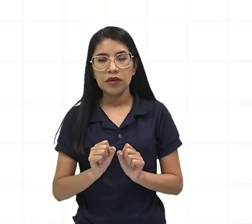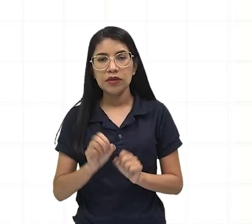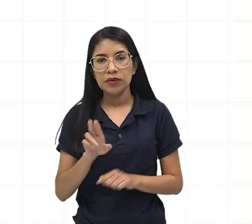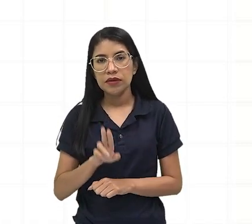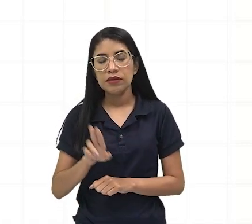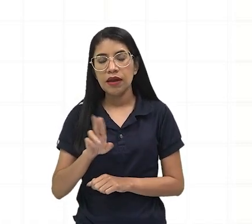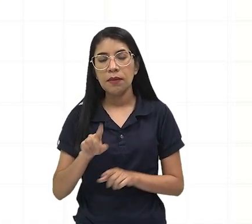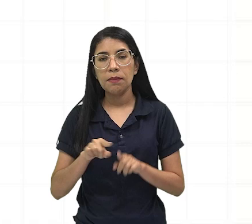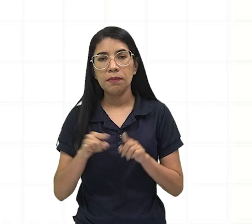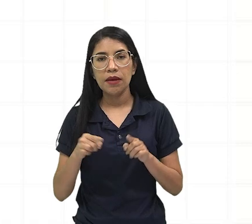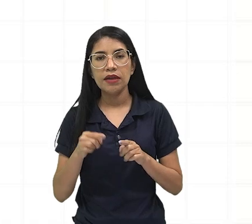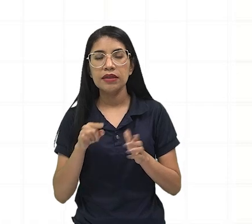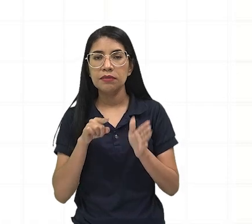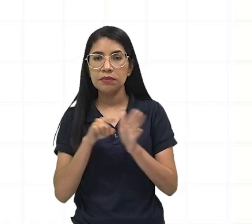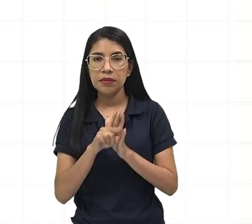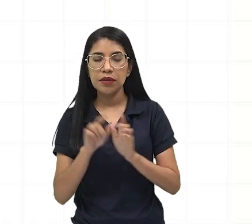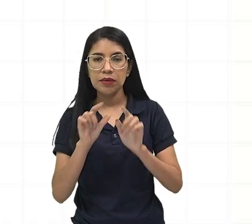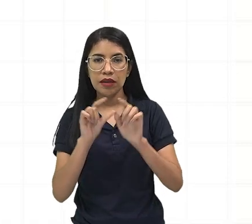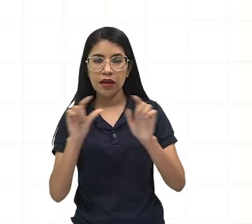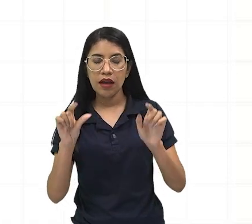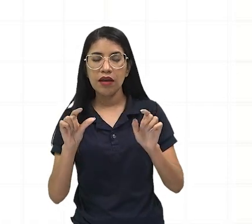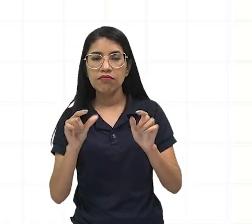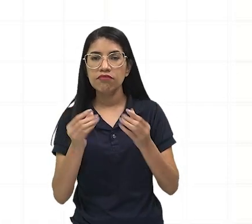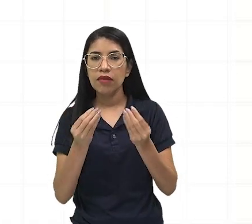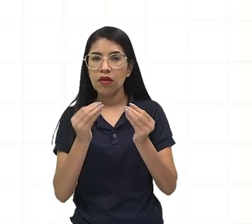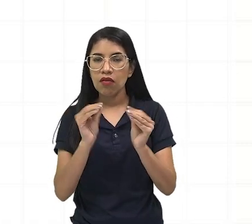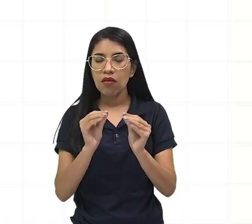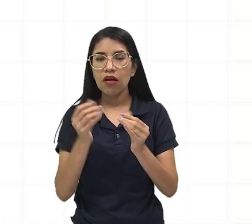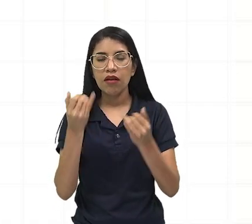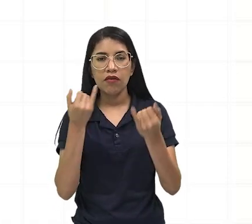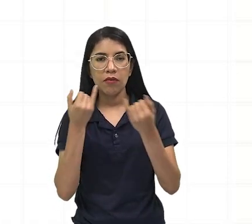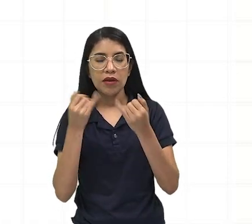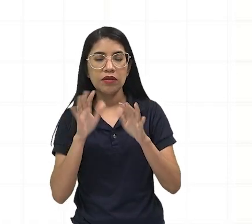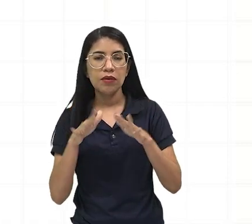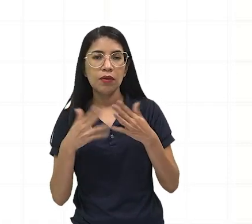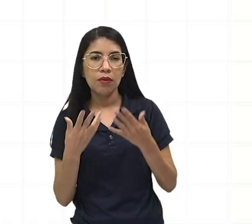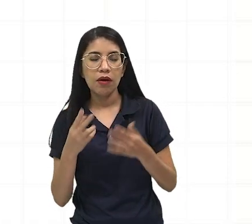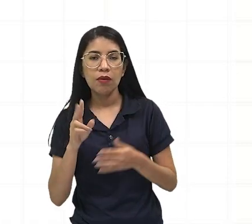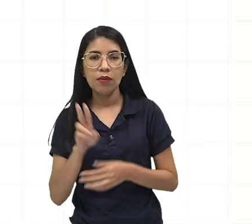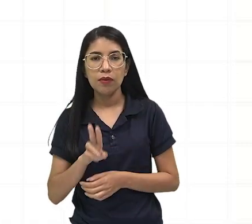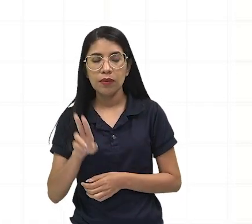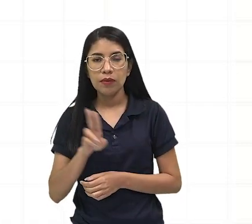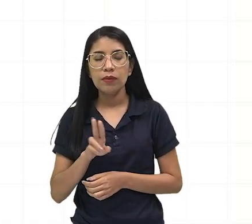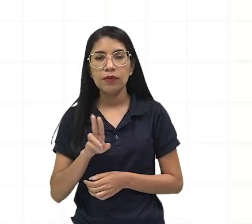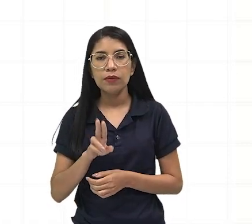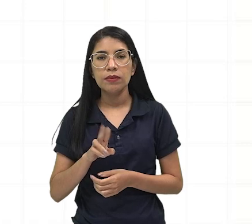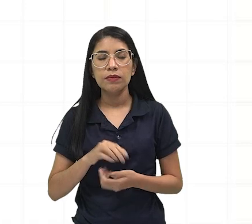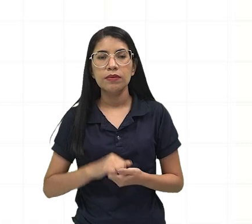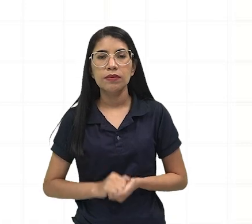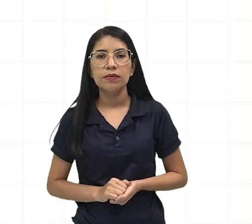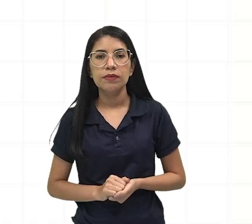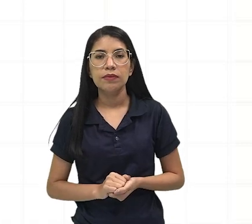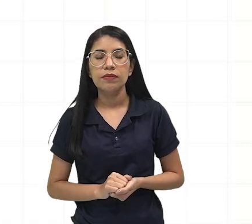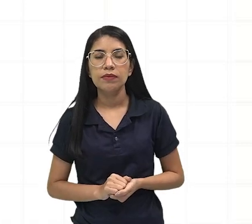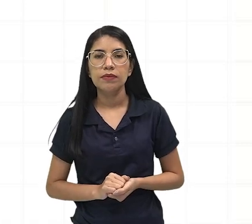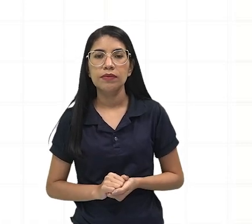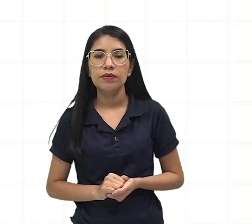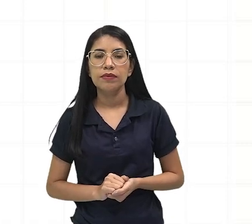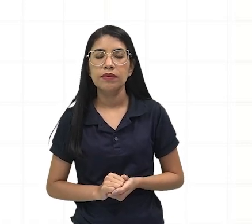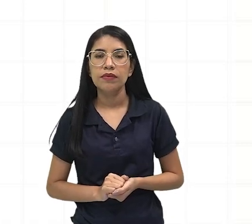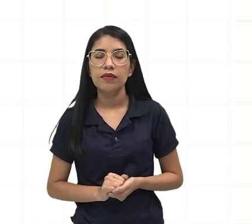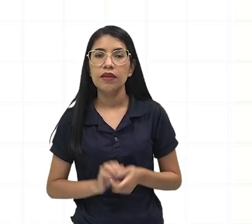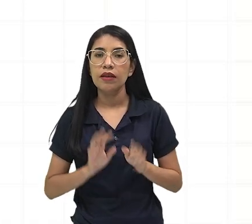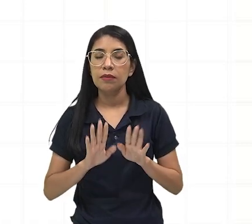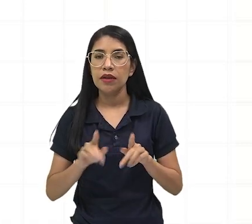Normalmente, tá, vem considerando as duas primeiras casas decimais.